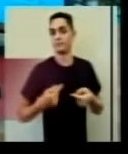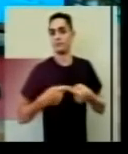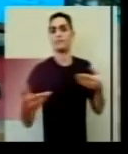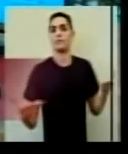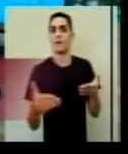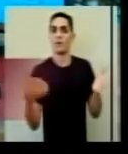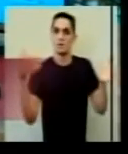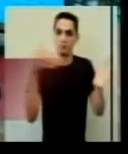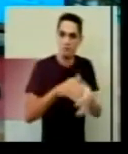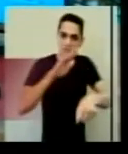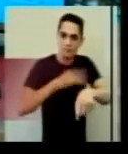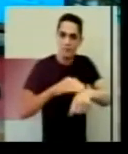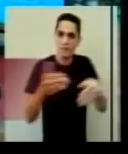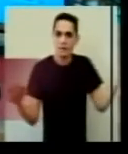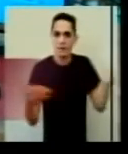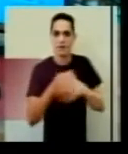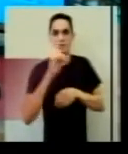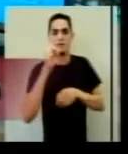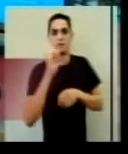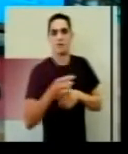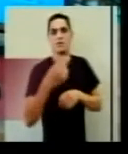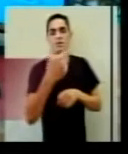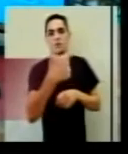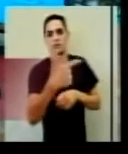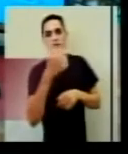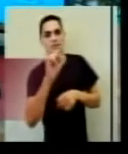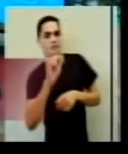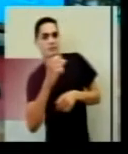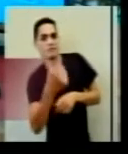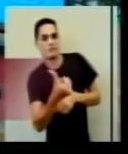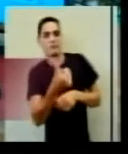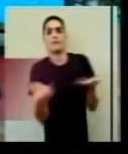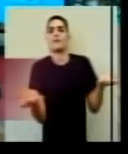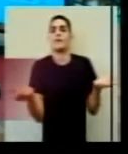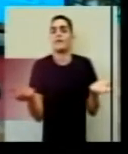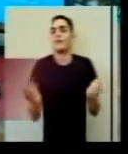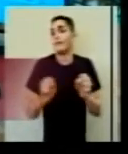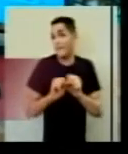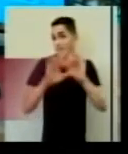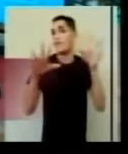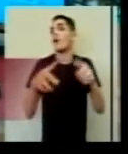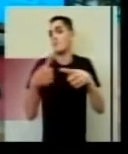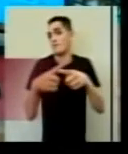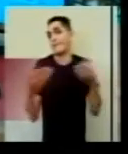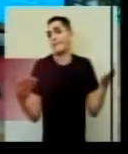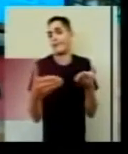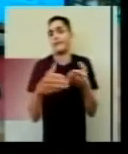positivos. Esta semana, até o momento, nós estamos com